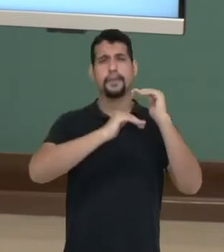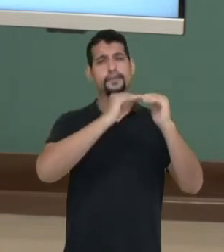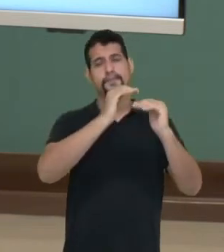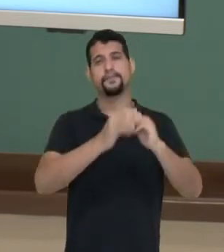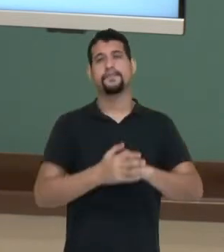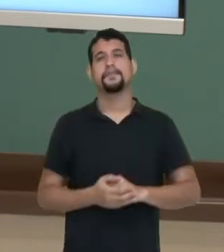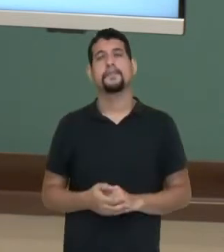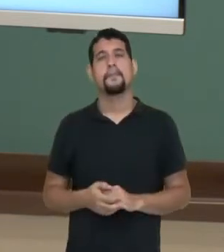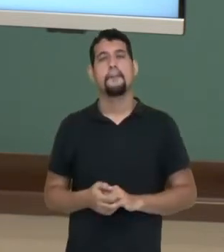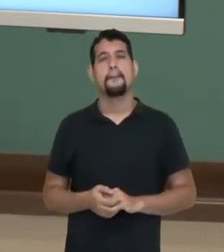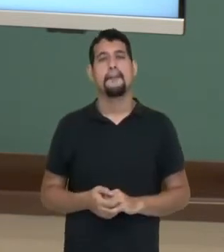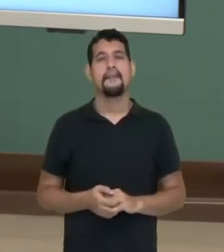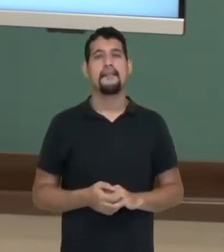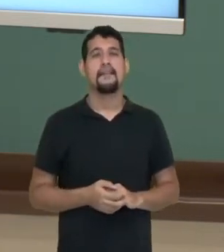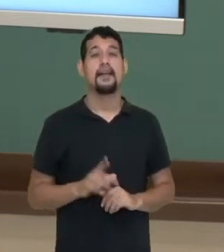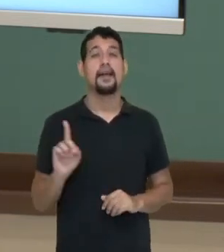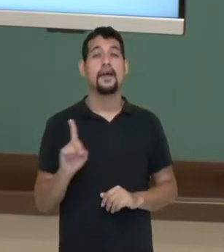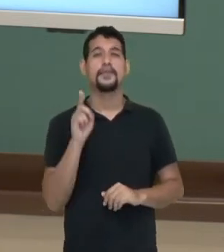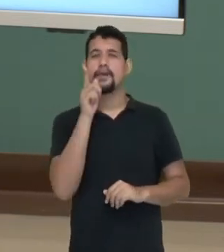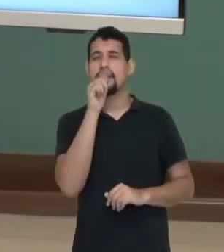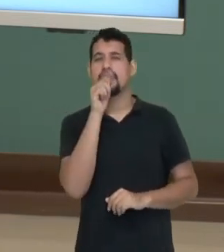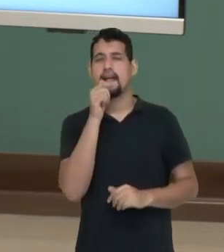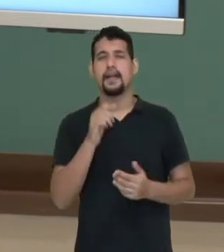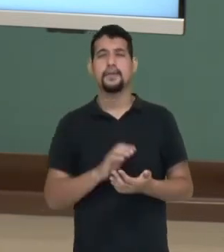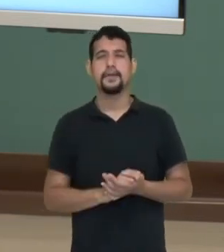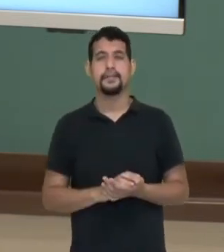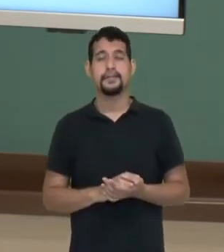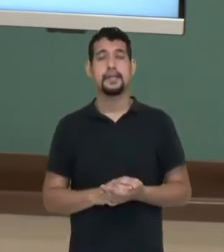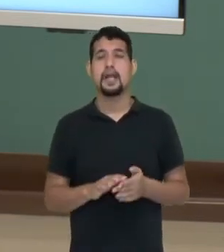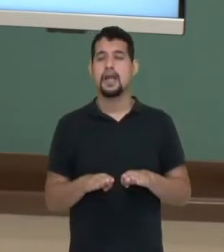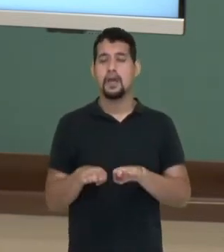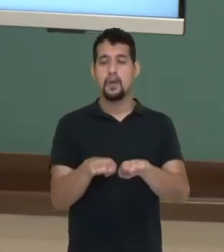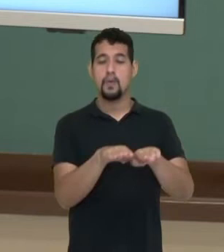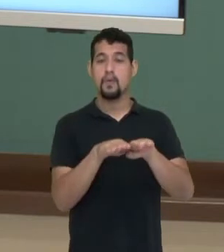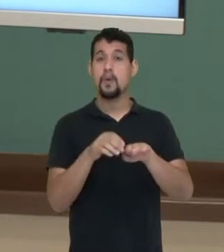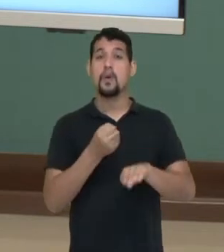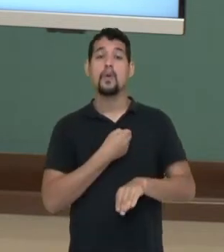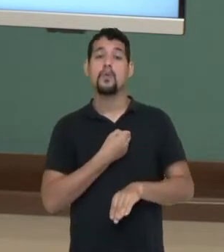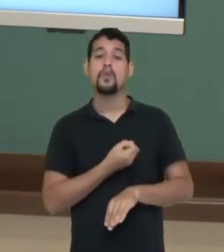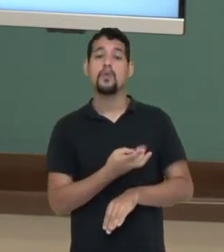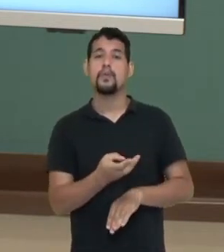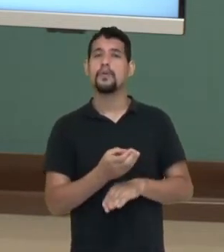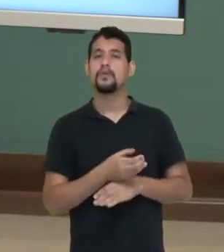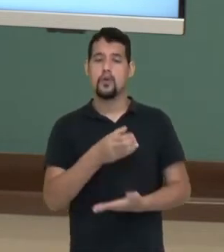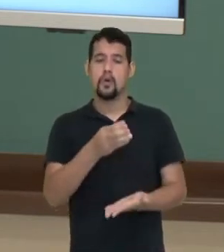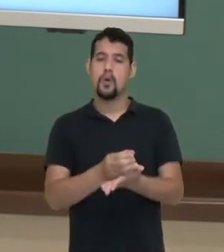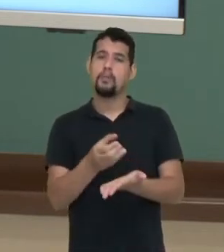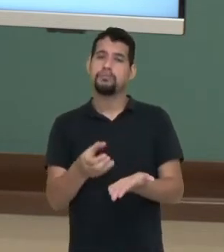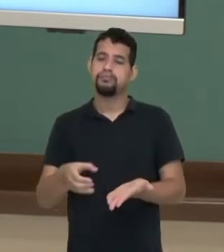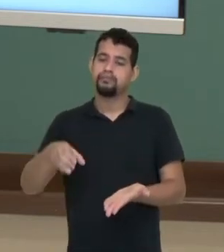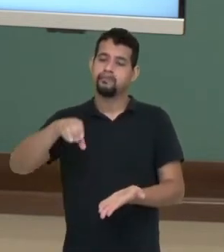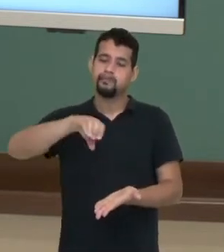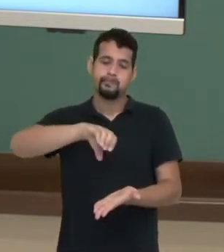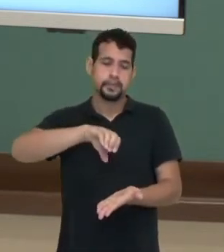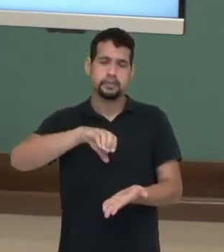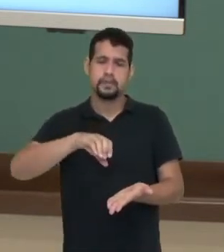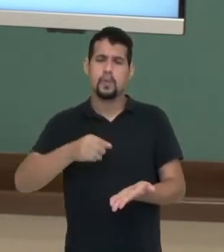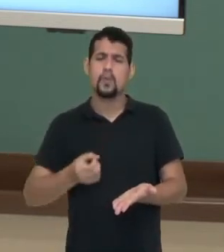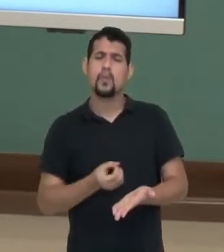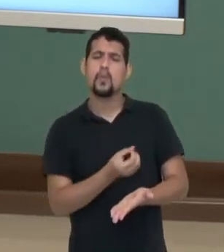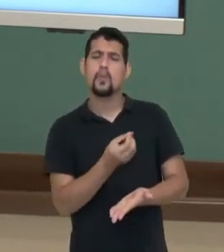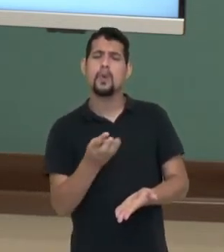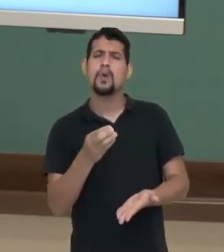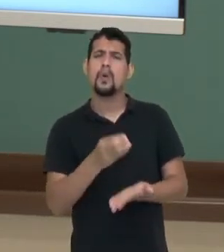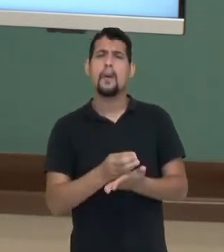ok? A altura da água no recipiente é proporcional ao número de copos de água despejados. Quantos copos